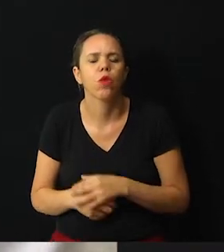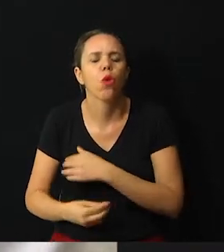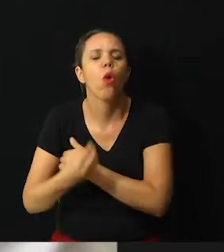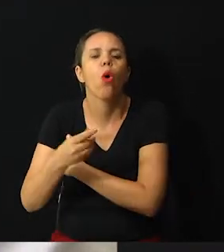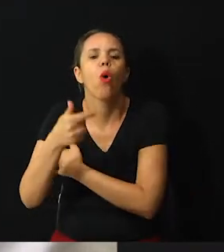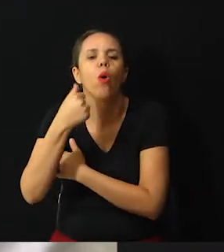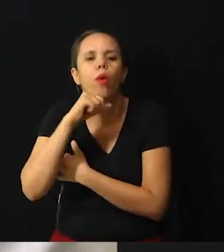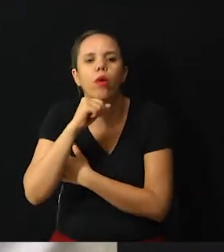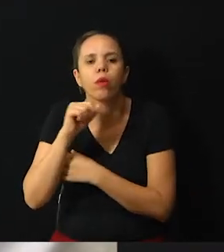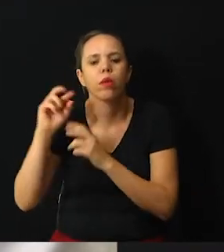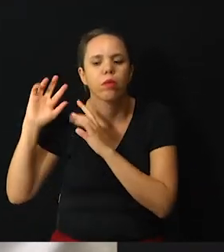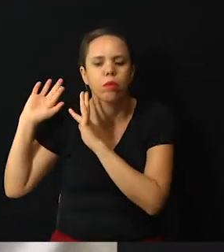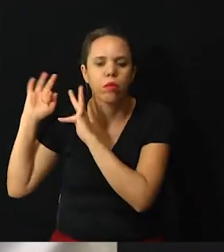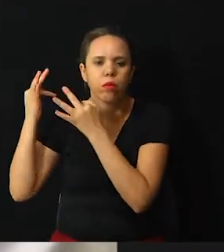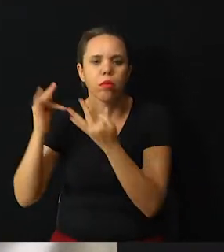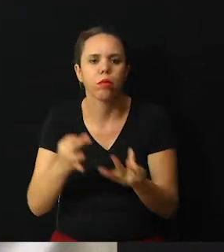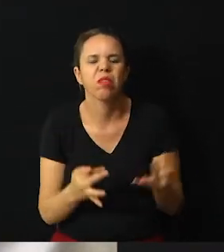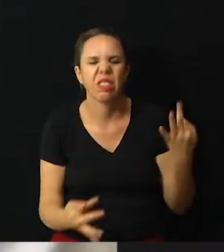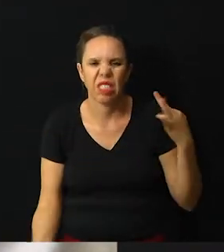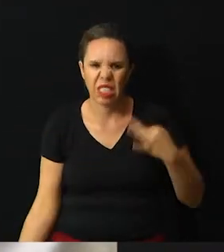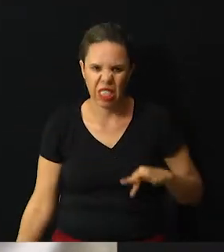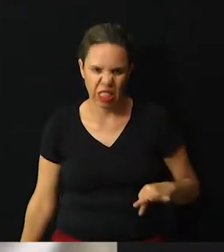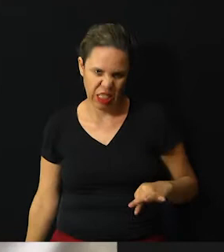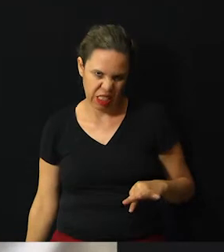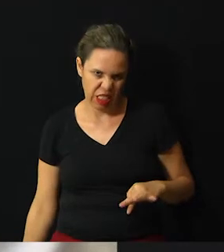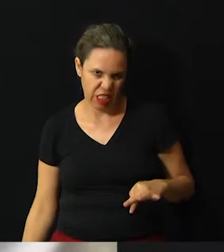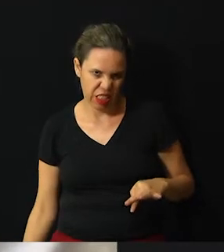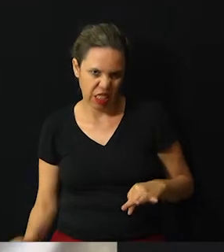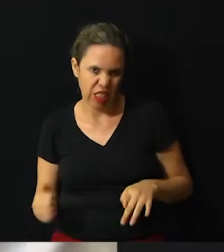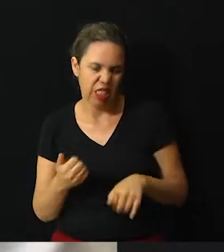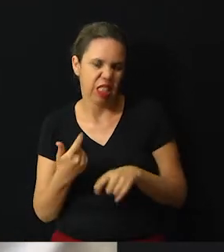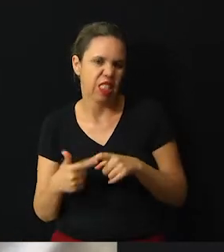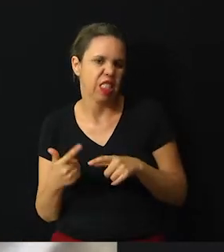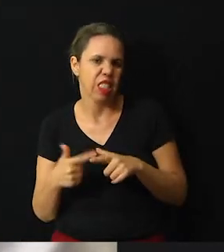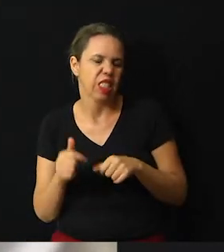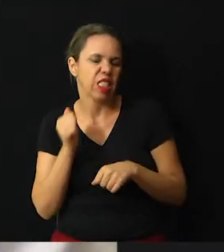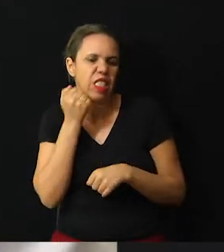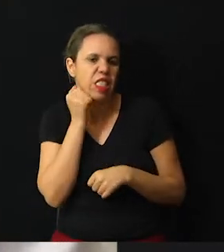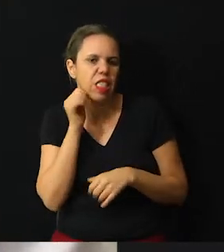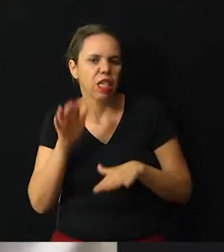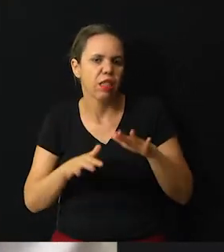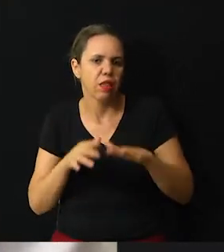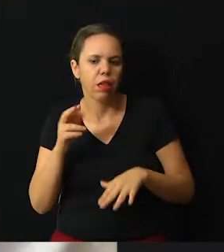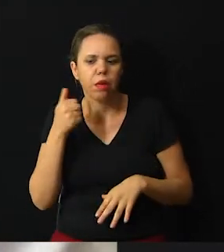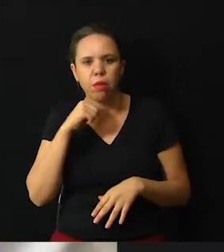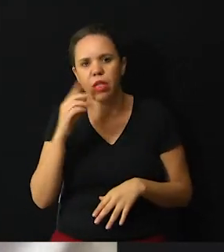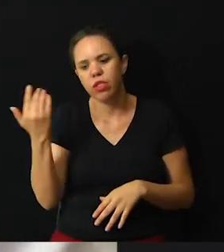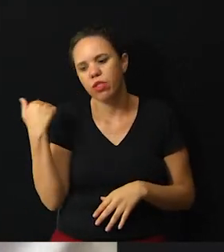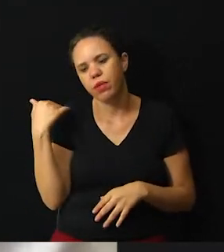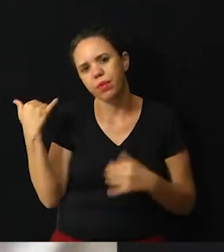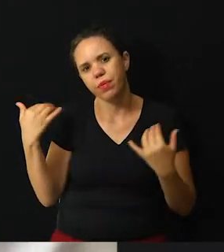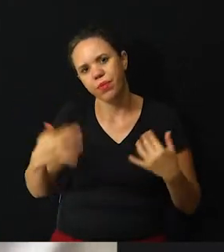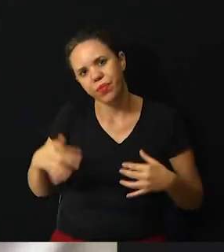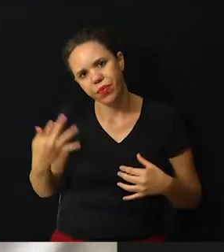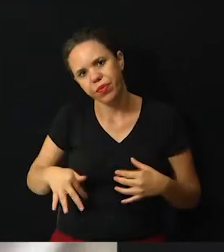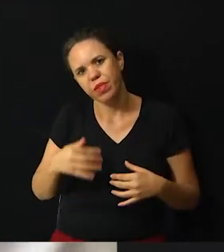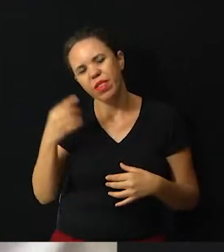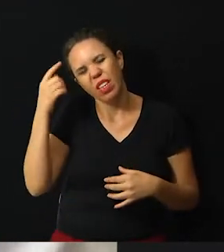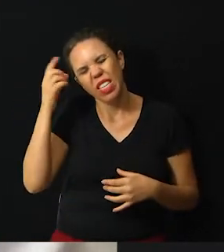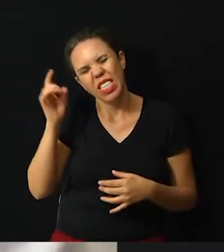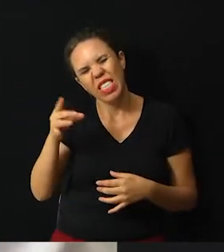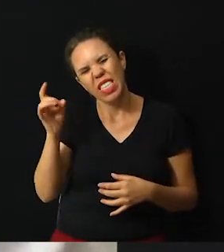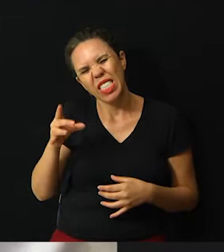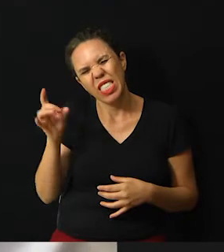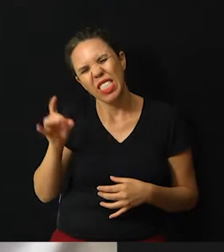como é que é a tua mãe? Na família, tem algum caso de dor, tem alguém com reumatismo, alguma coisa? Muitas vezes, a mãe já sofre de